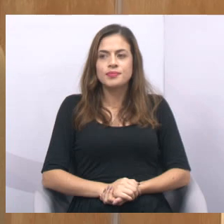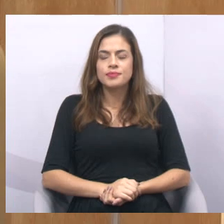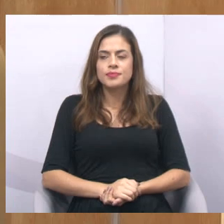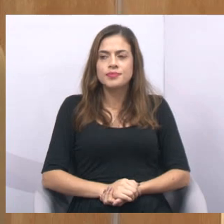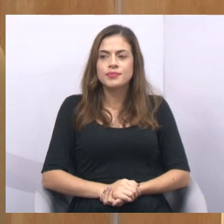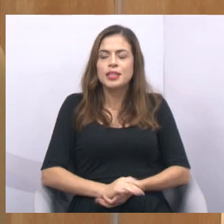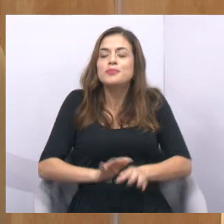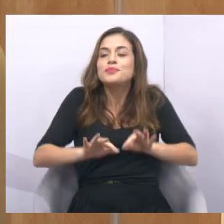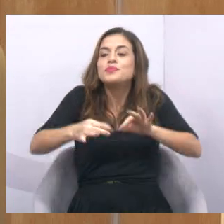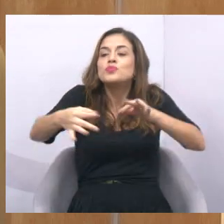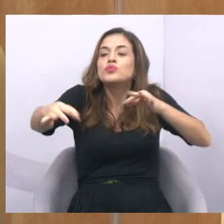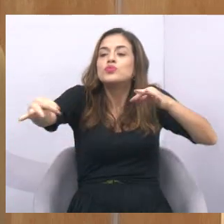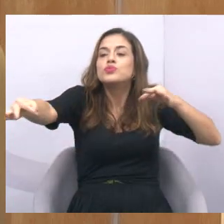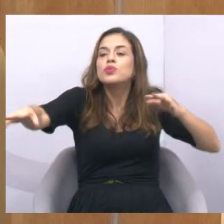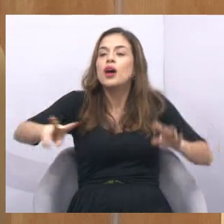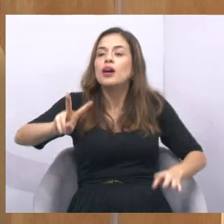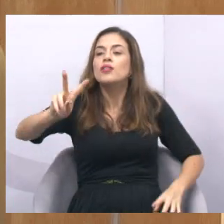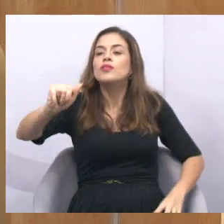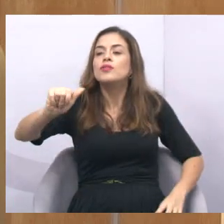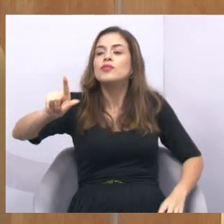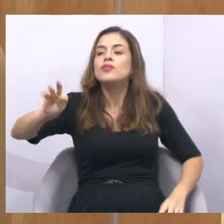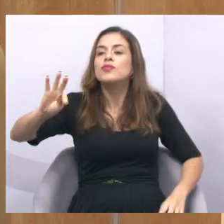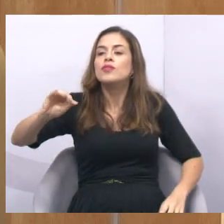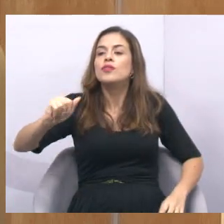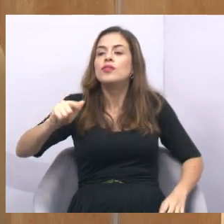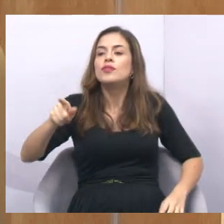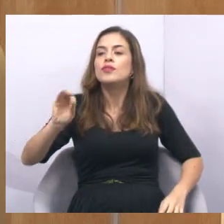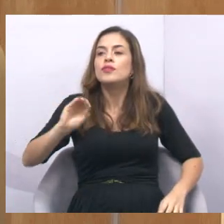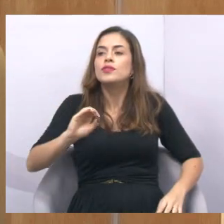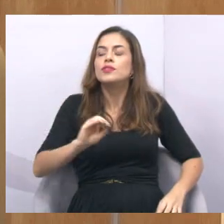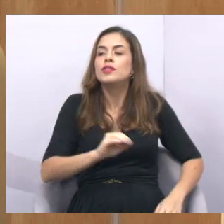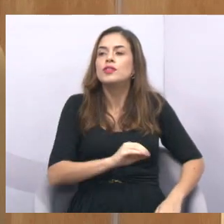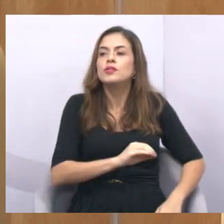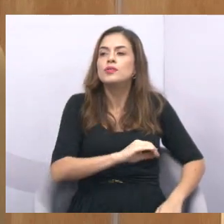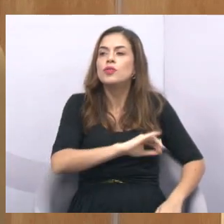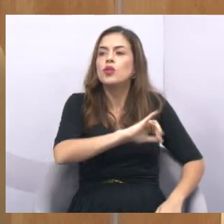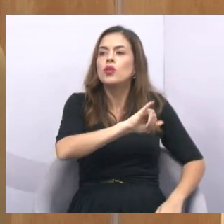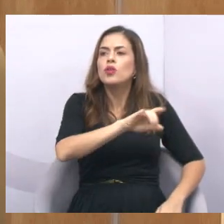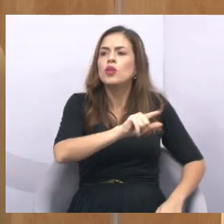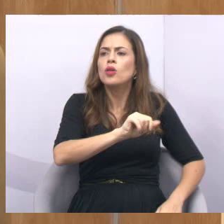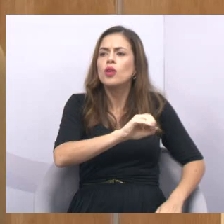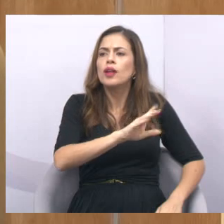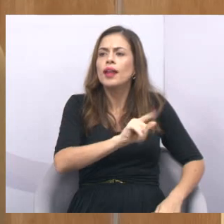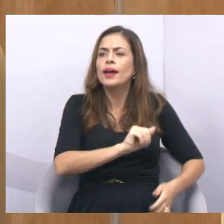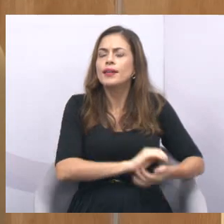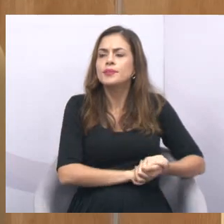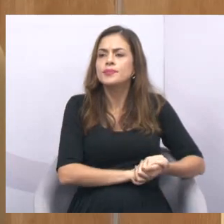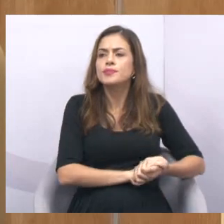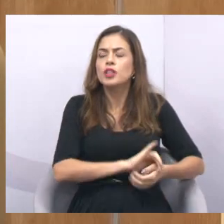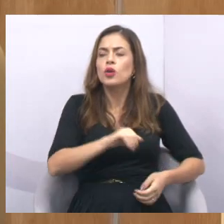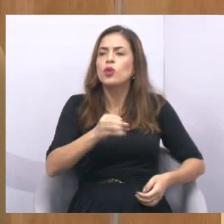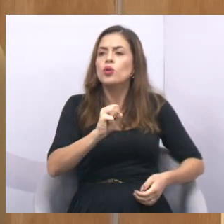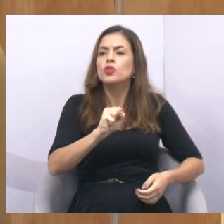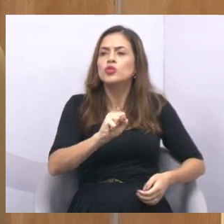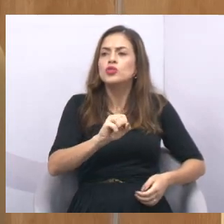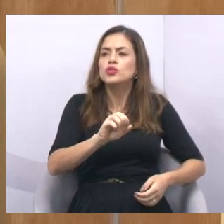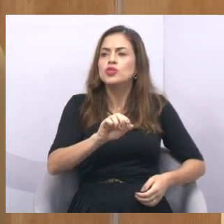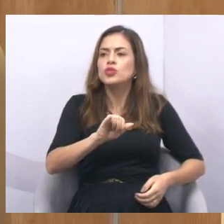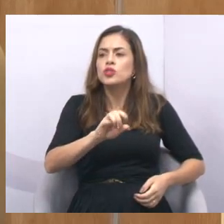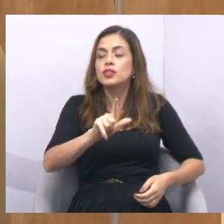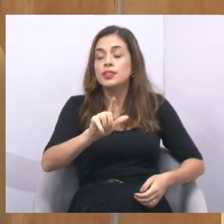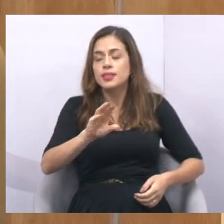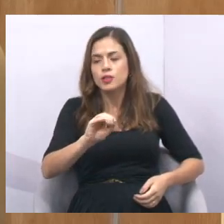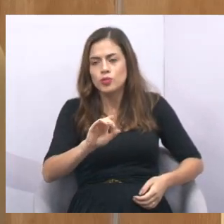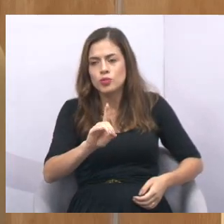ela é extensiva ao Valtão, extensiva ao Zé Lizolai, ao Josildo, ao